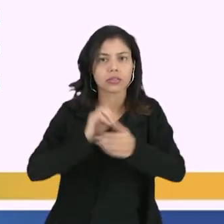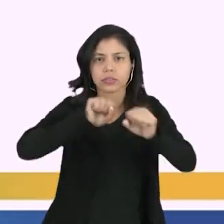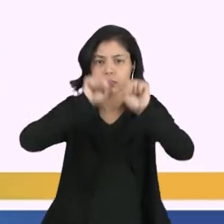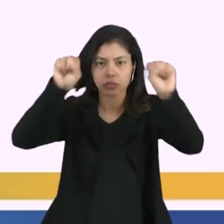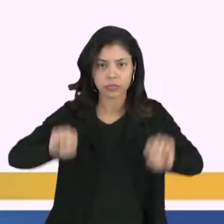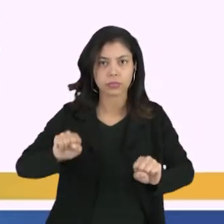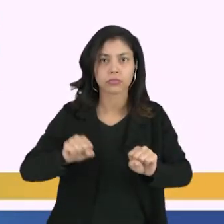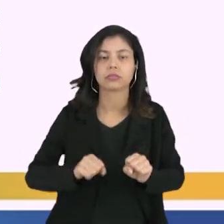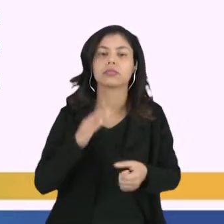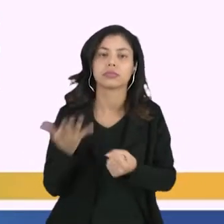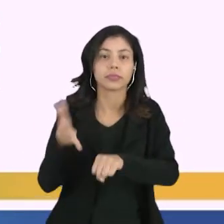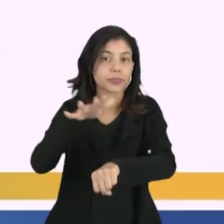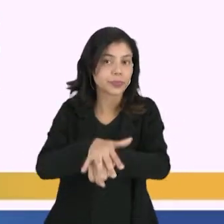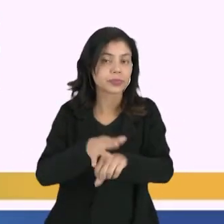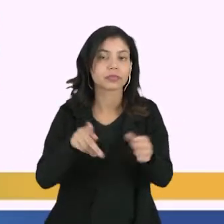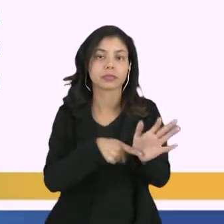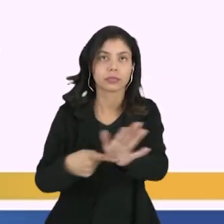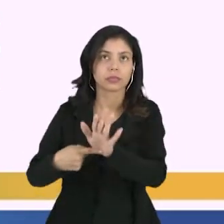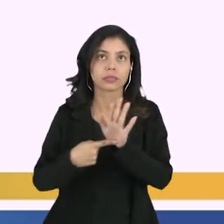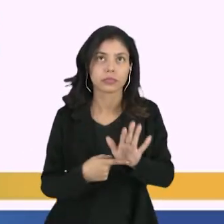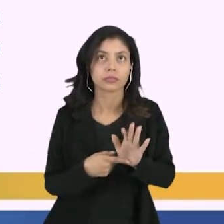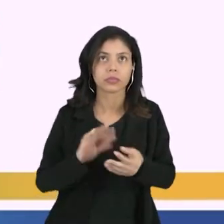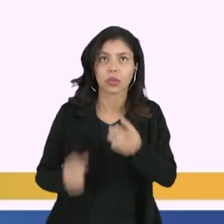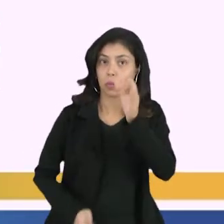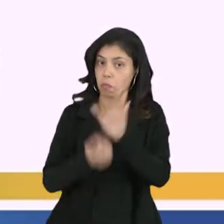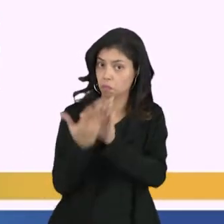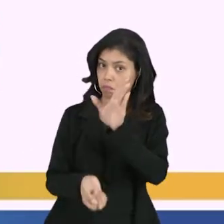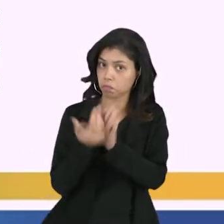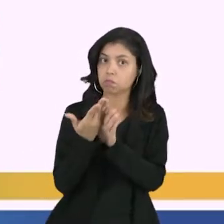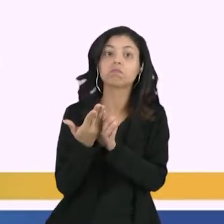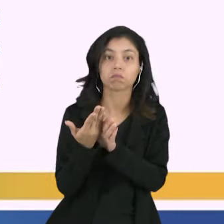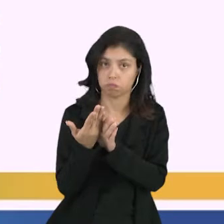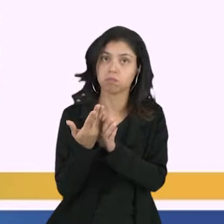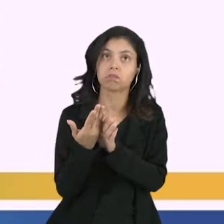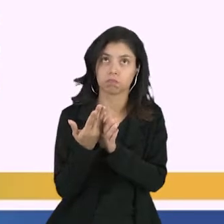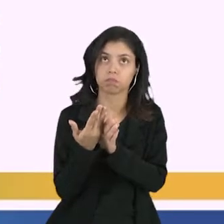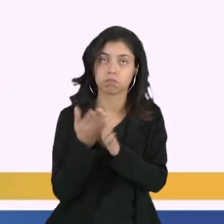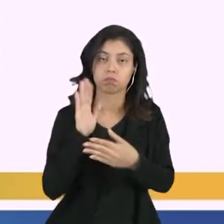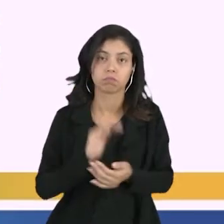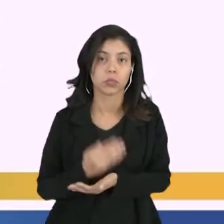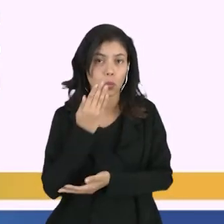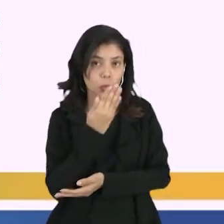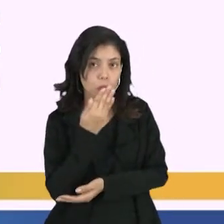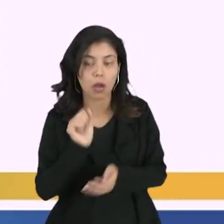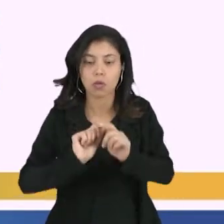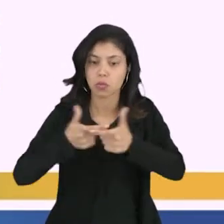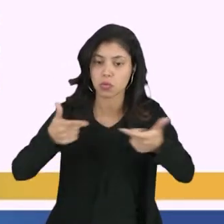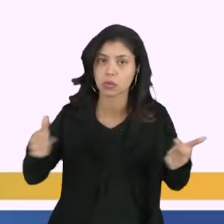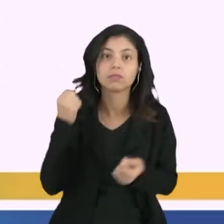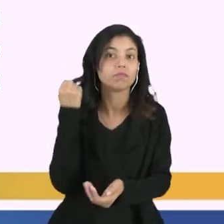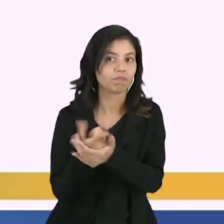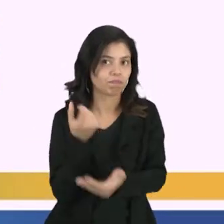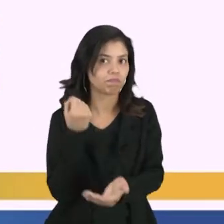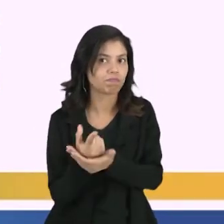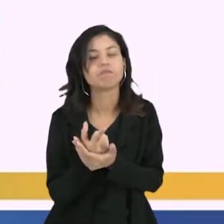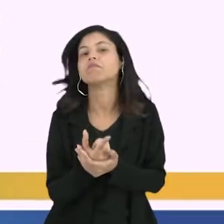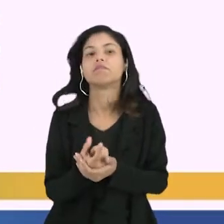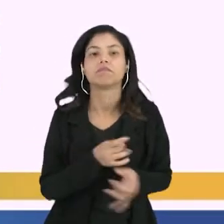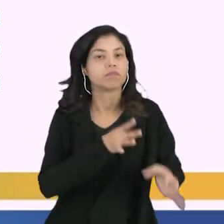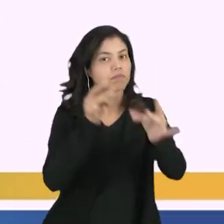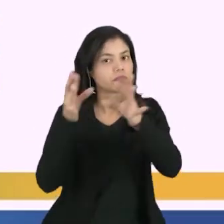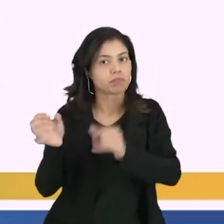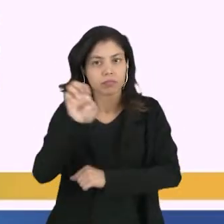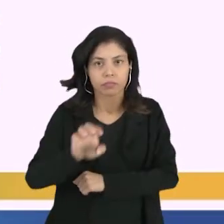da colônia, né? Então, era um produto, né? O açúcar era um produto que dava grandes lucros aí no mercado